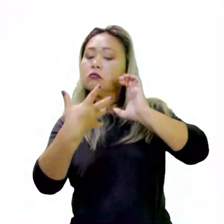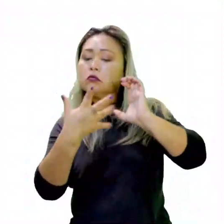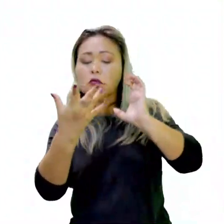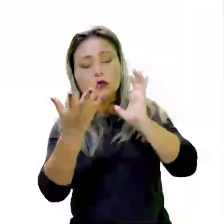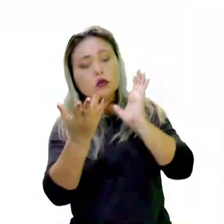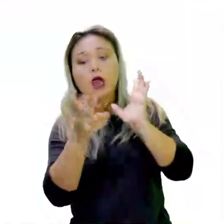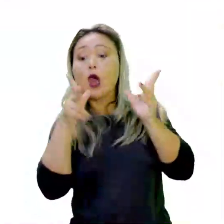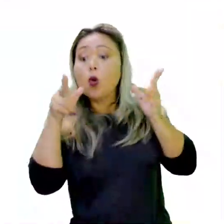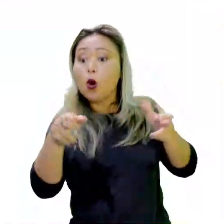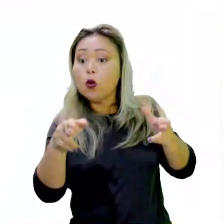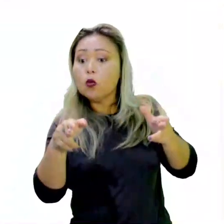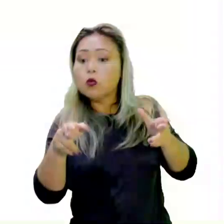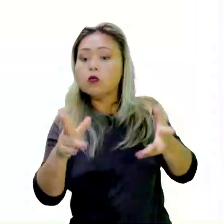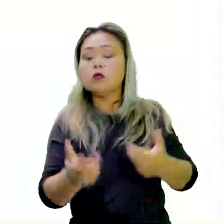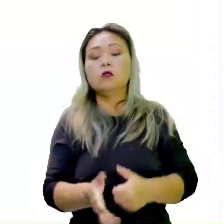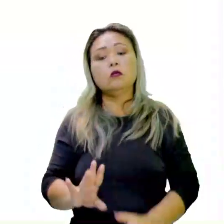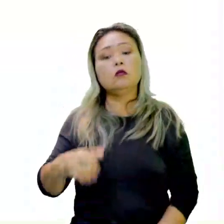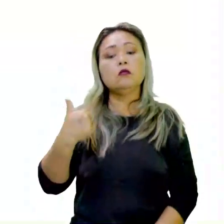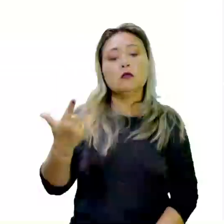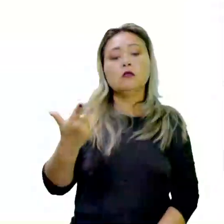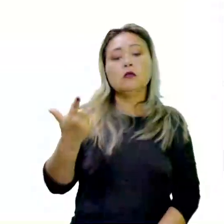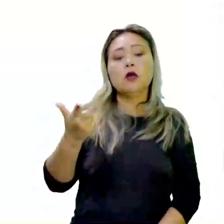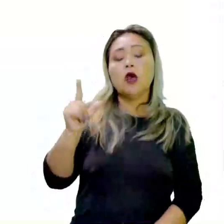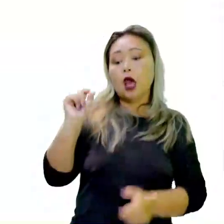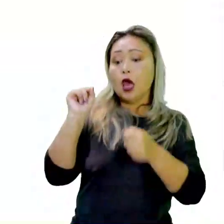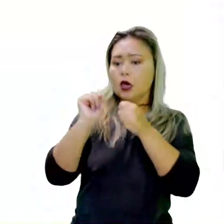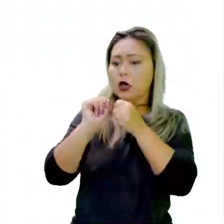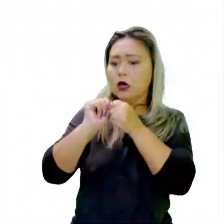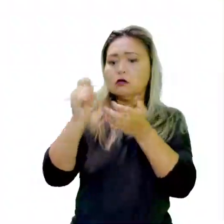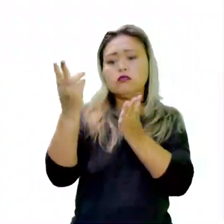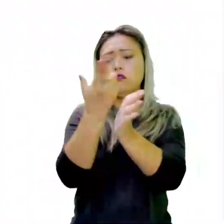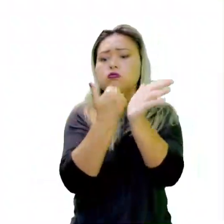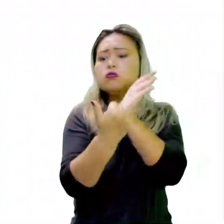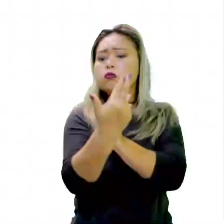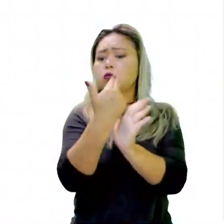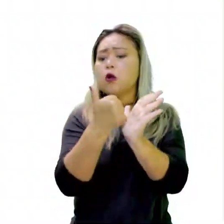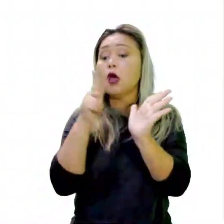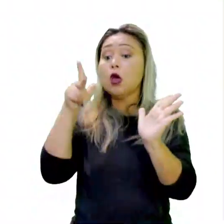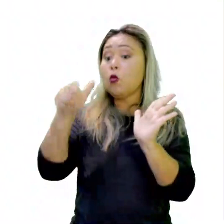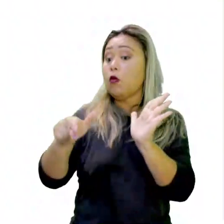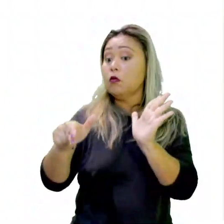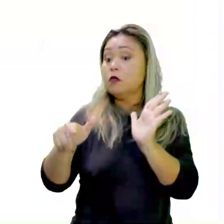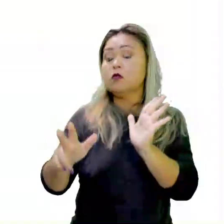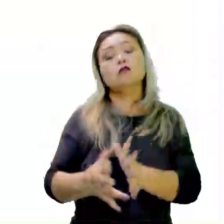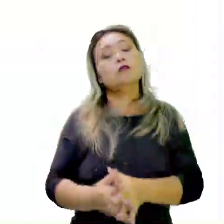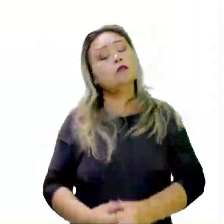aí que esse estilo artístico era retratar a realidade como ela era.